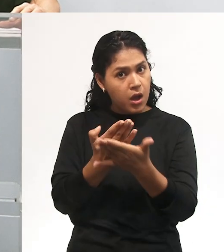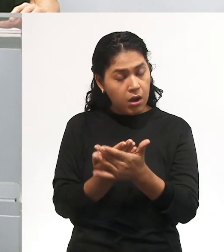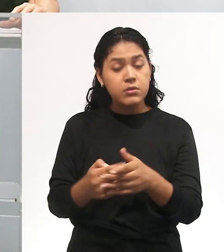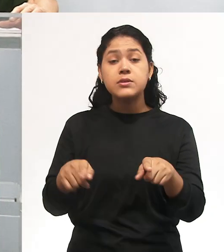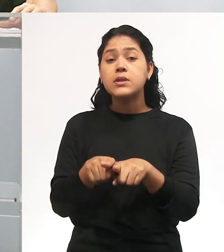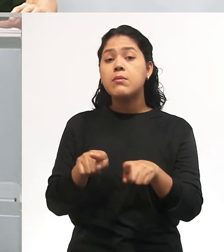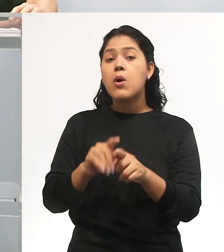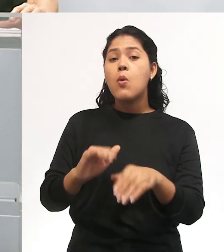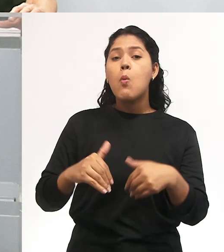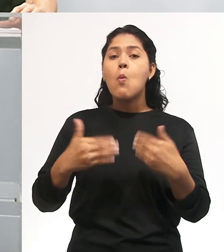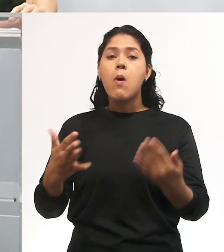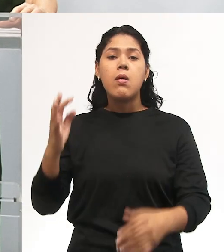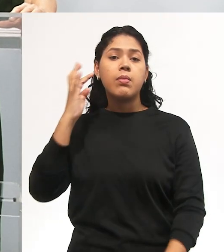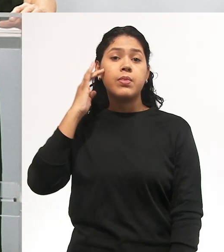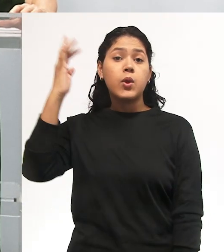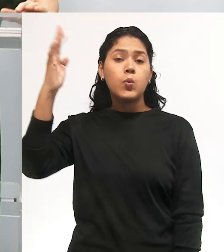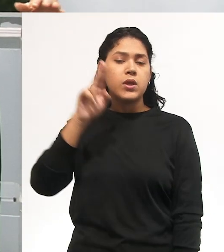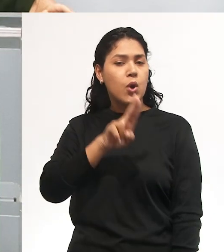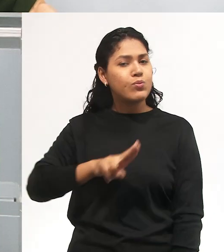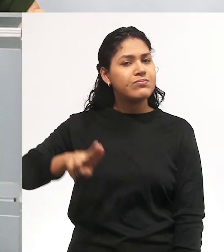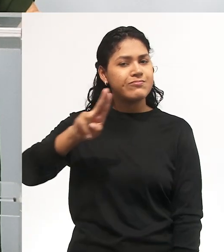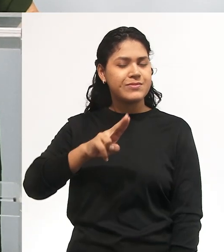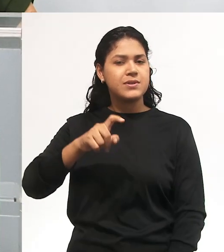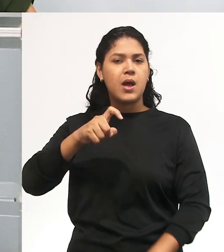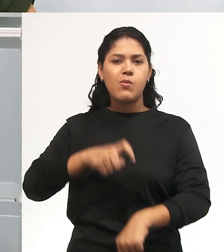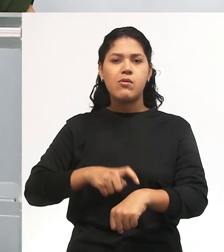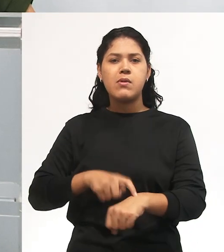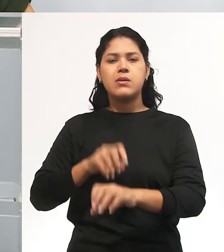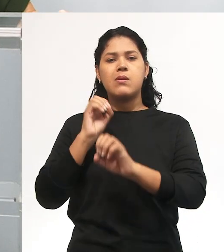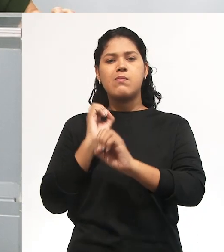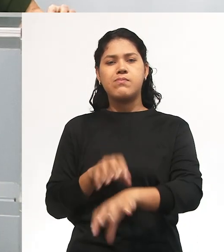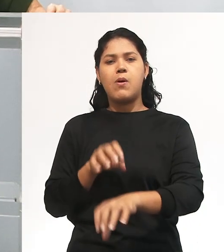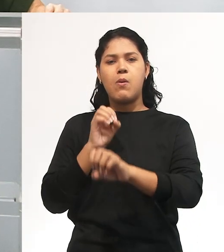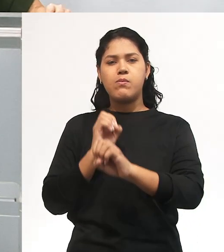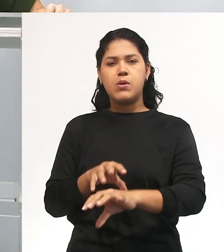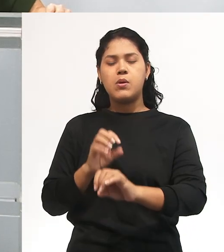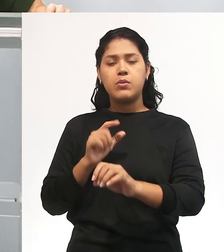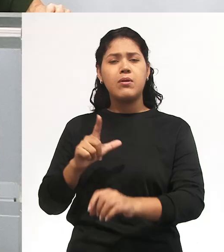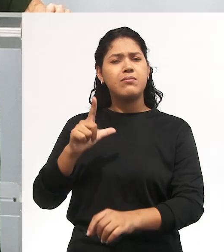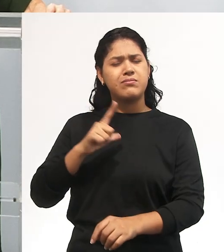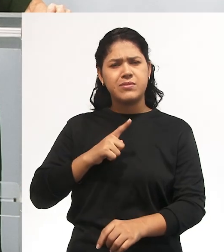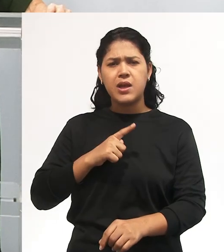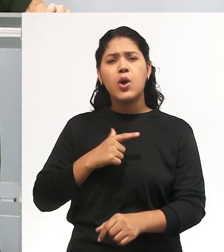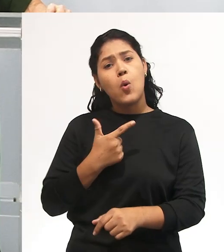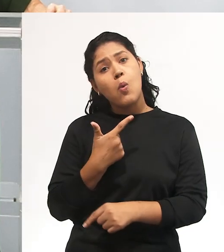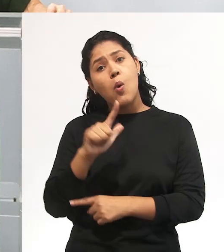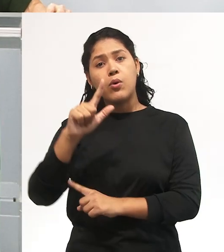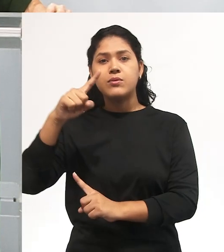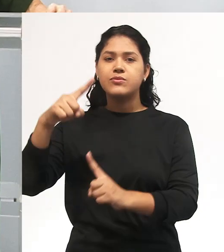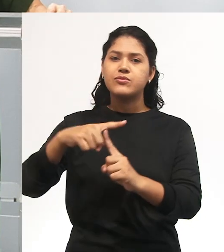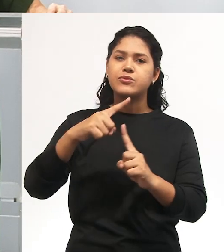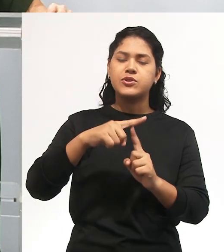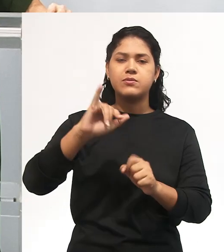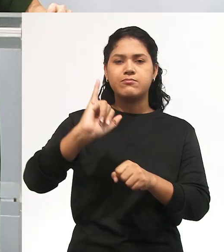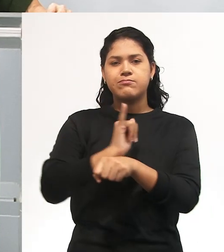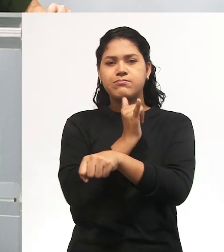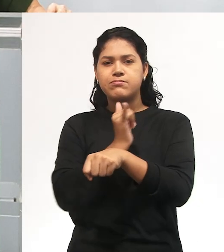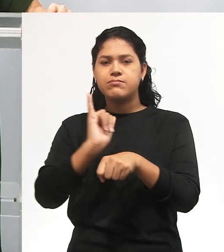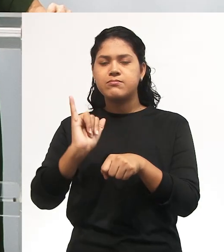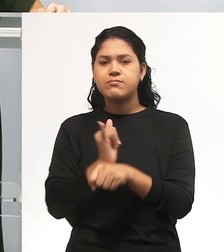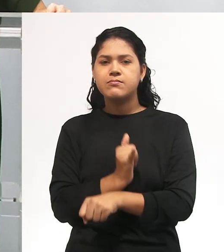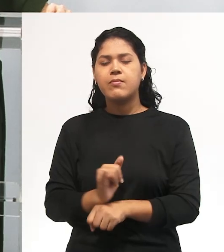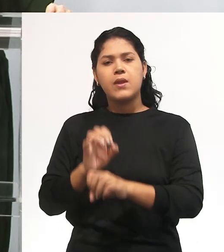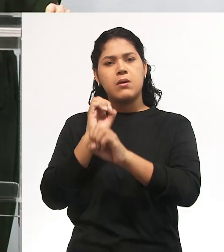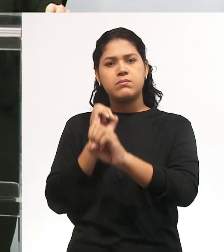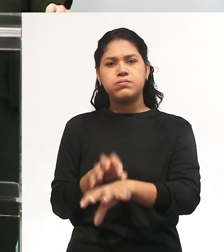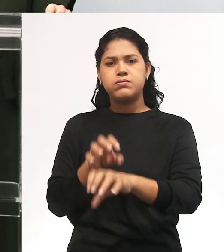que a gente adota para conduzir o nosso processo de ensino-aprendizagem, eles trazem outras contribuições em relação